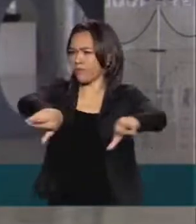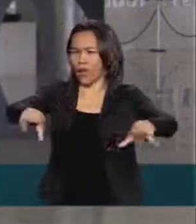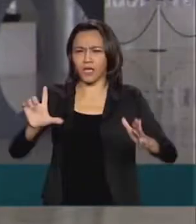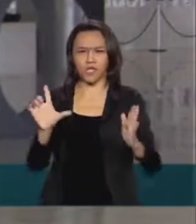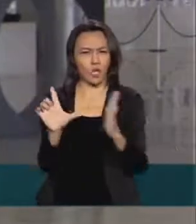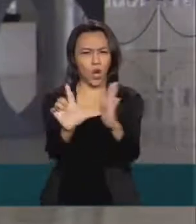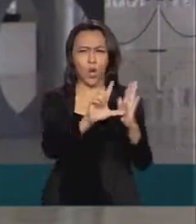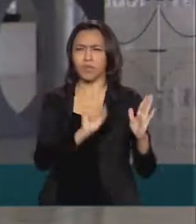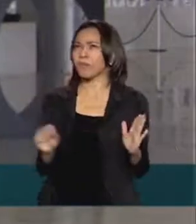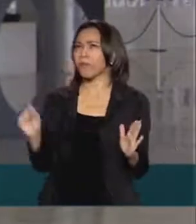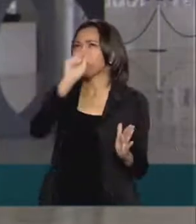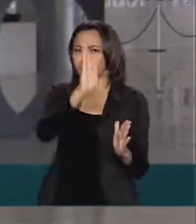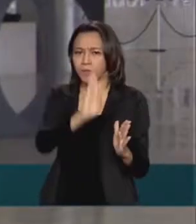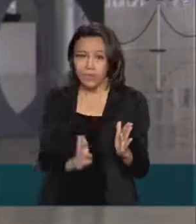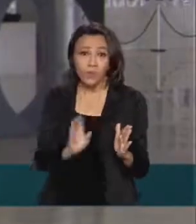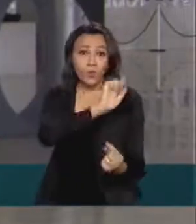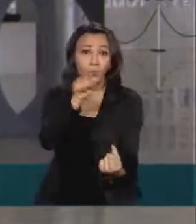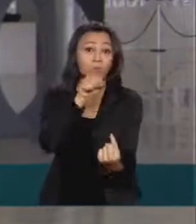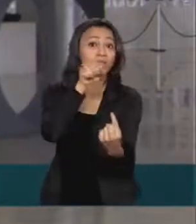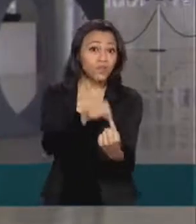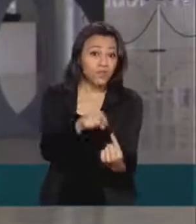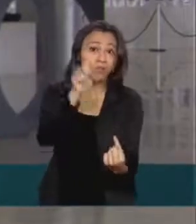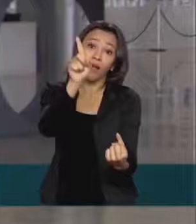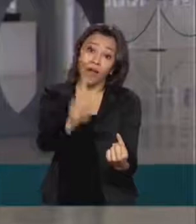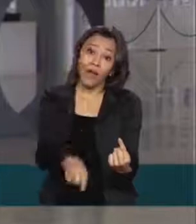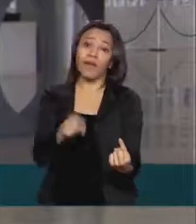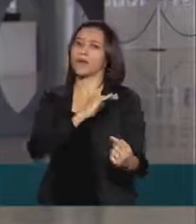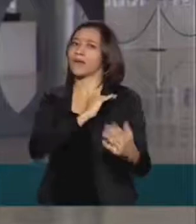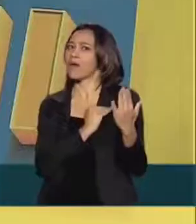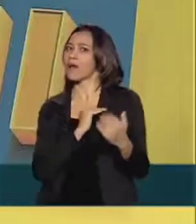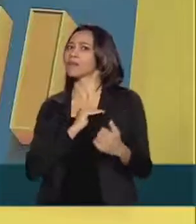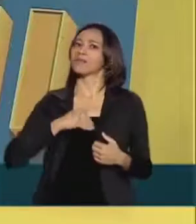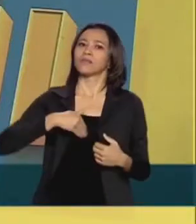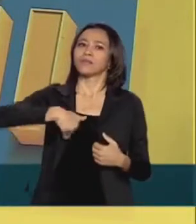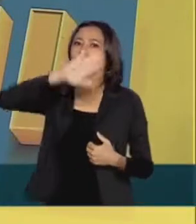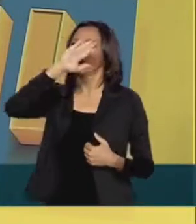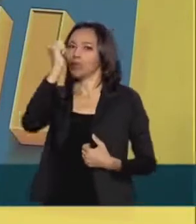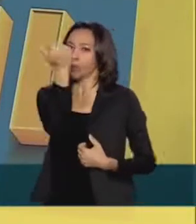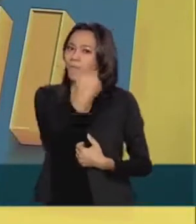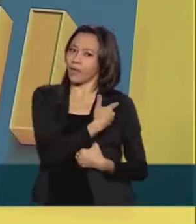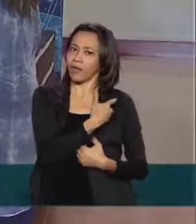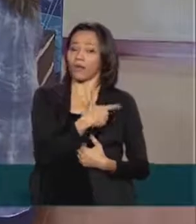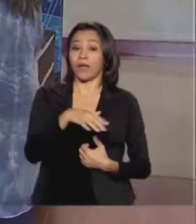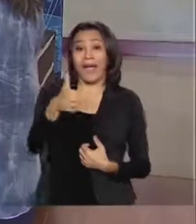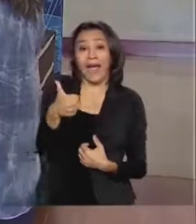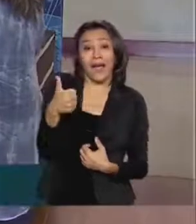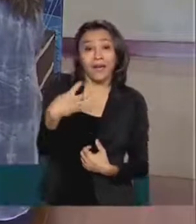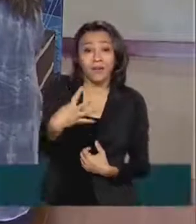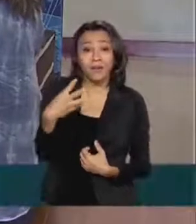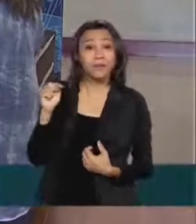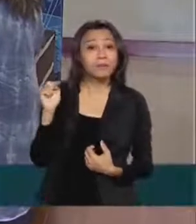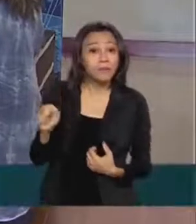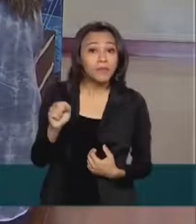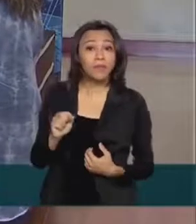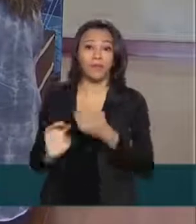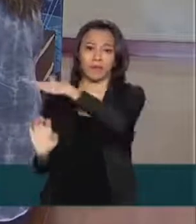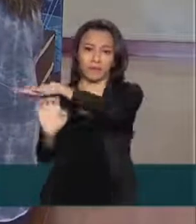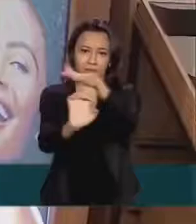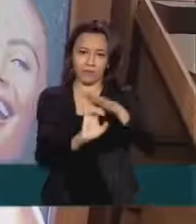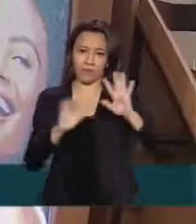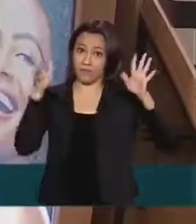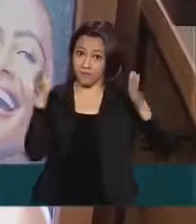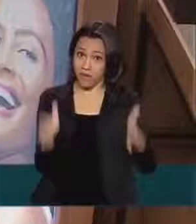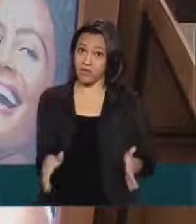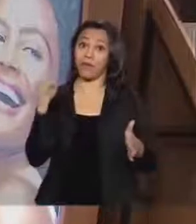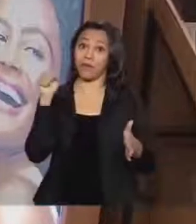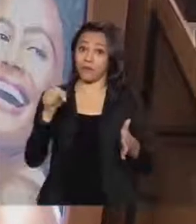pelo Brasil. A ideia é superar os números do ano passado, quando 14 mil empresas participaram dessa semana e